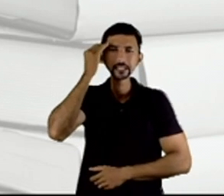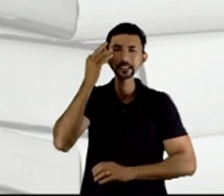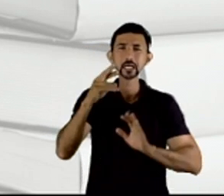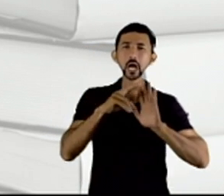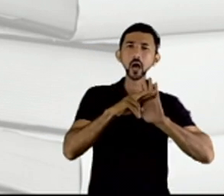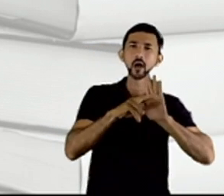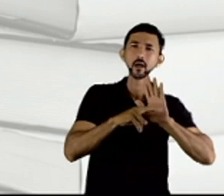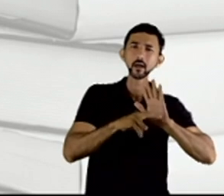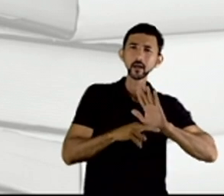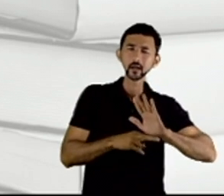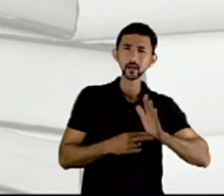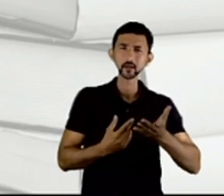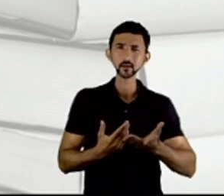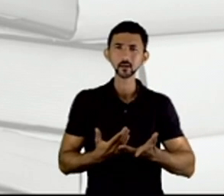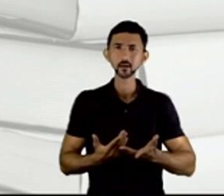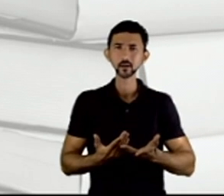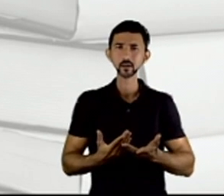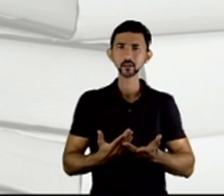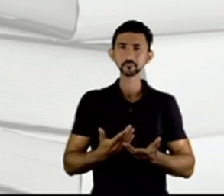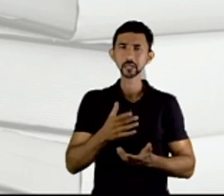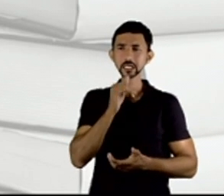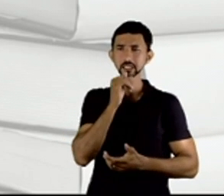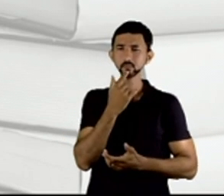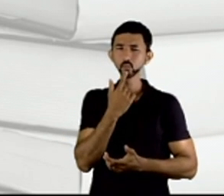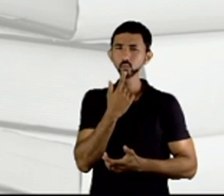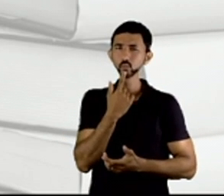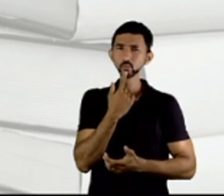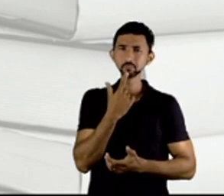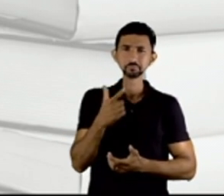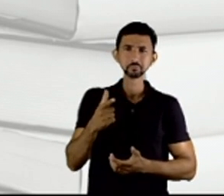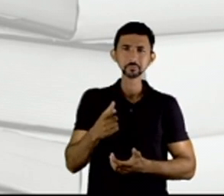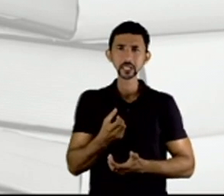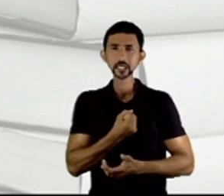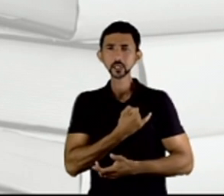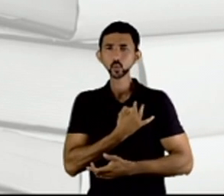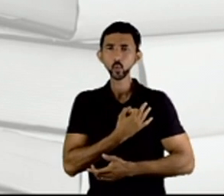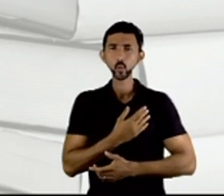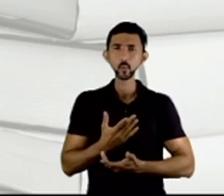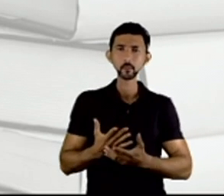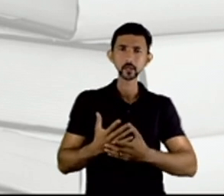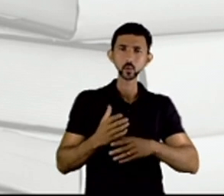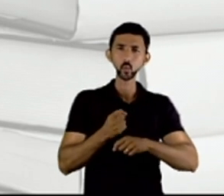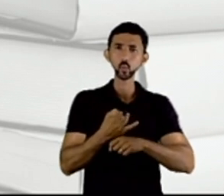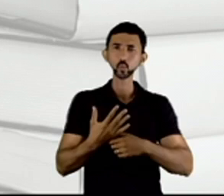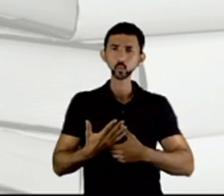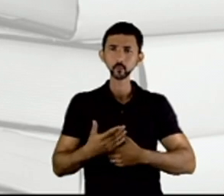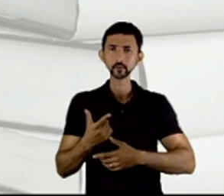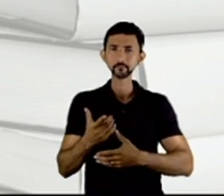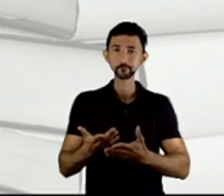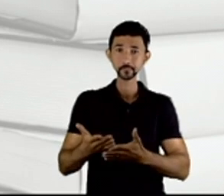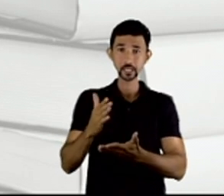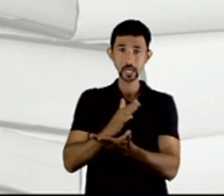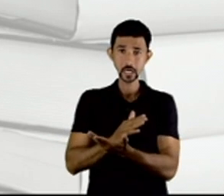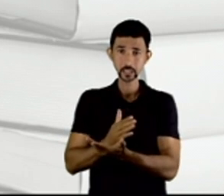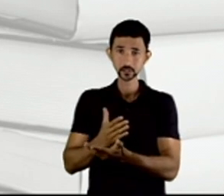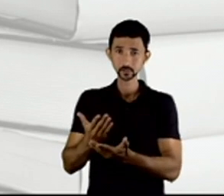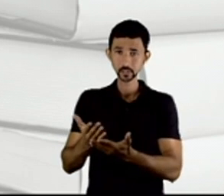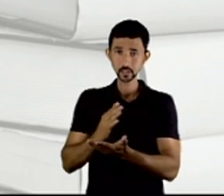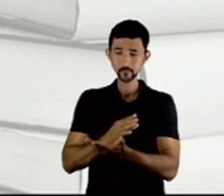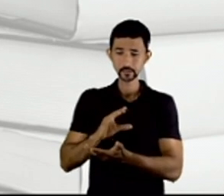regra quando não tem número inteiro, ou seja, quando antes da vírgula é o